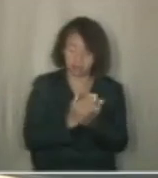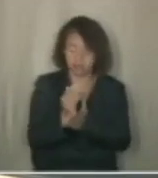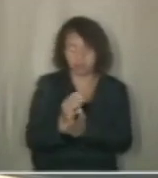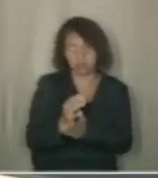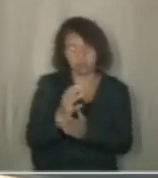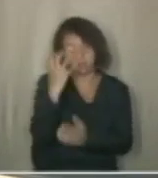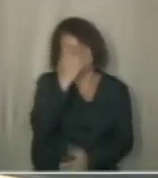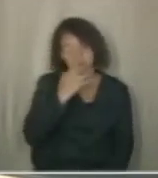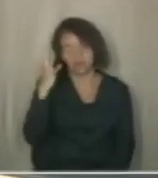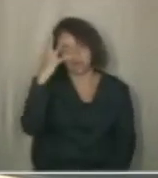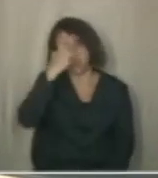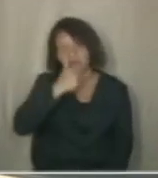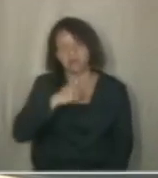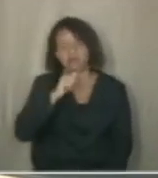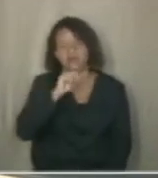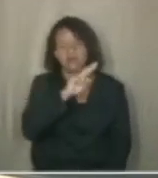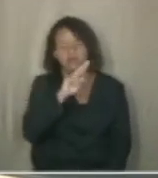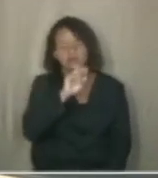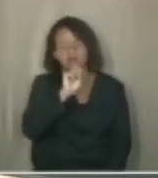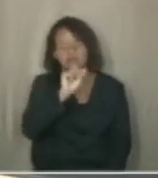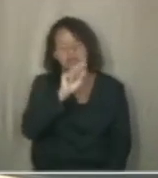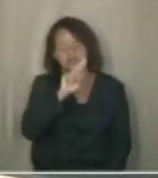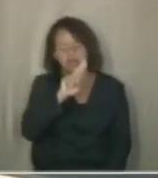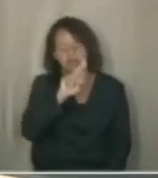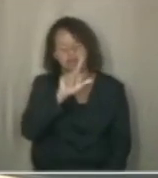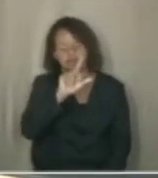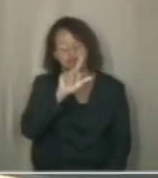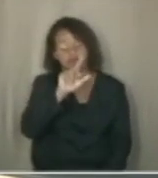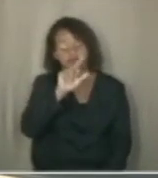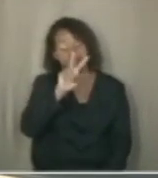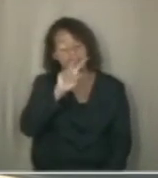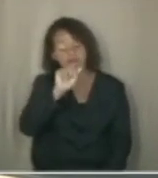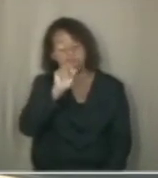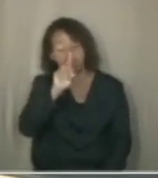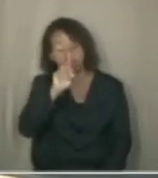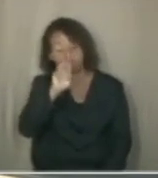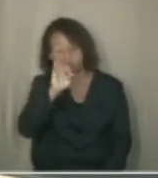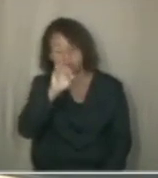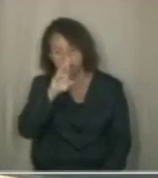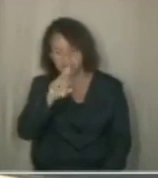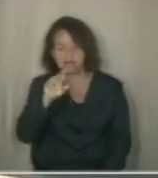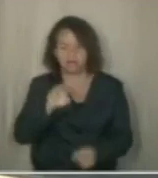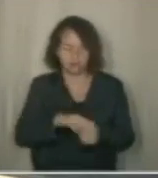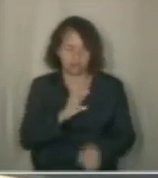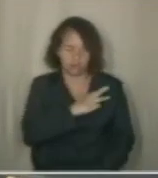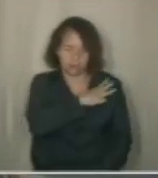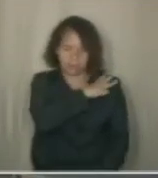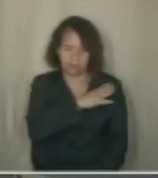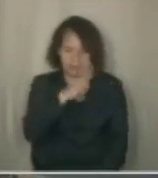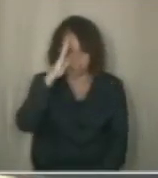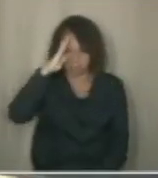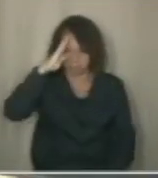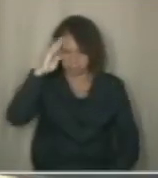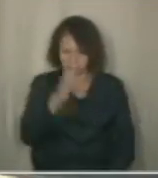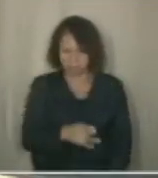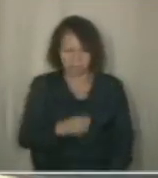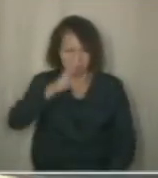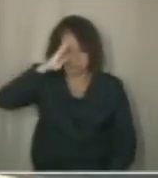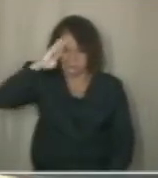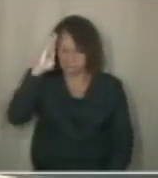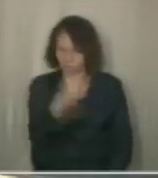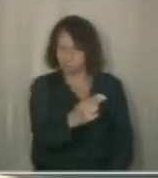linda chamada seu Valdir e a ditadura militar mandou